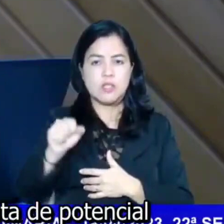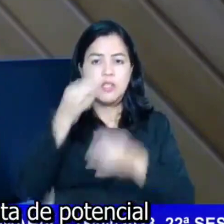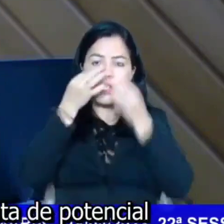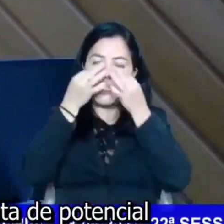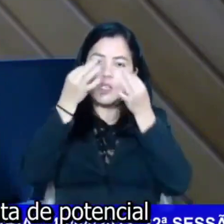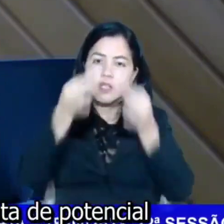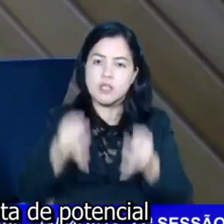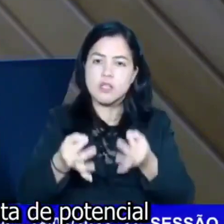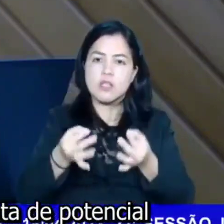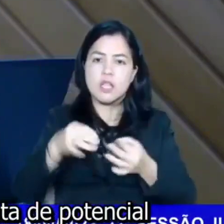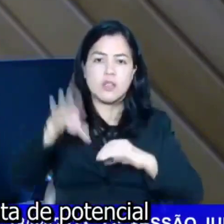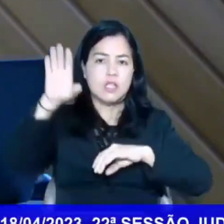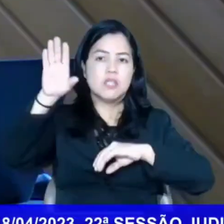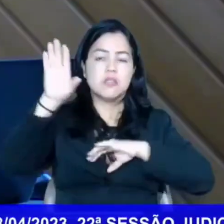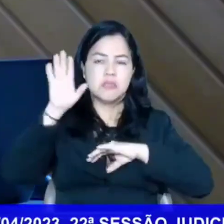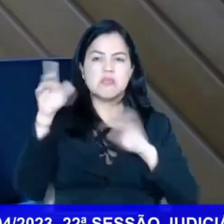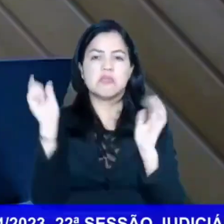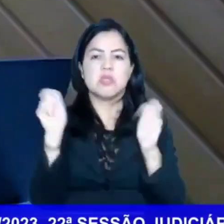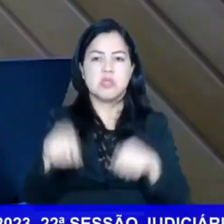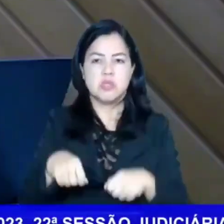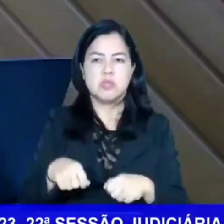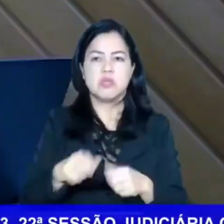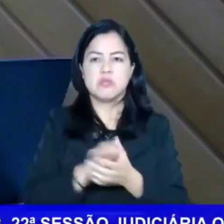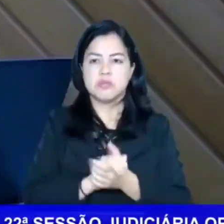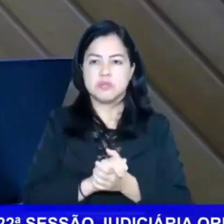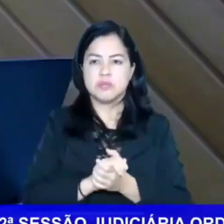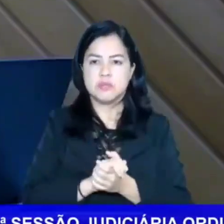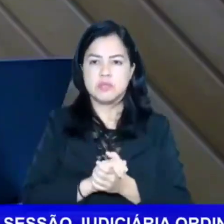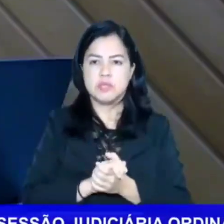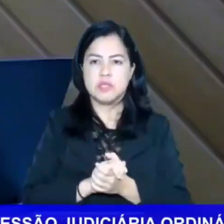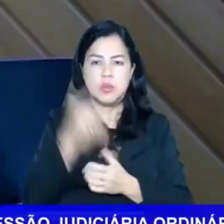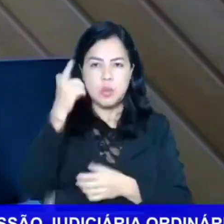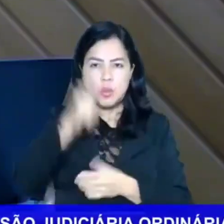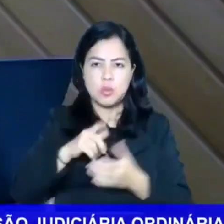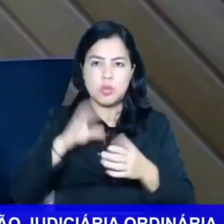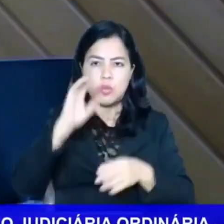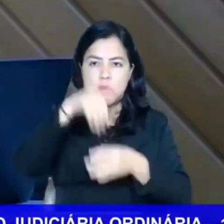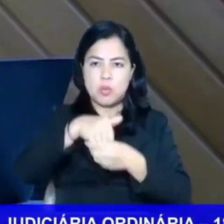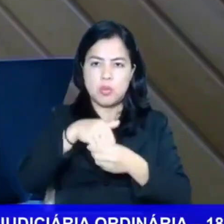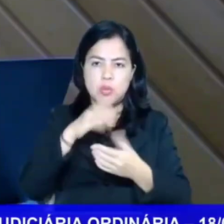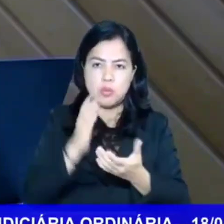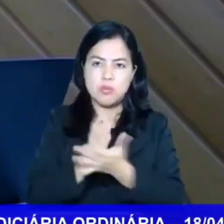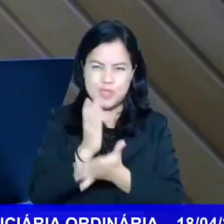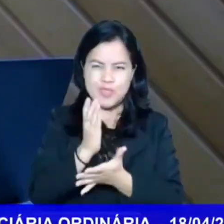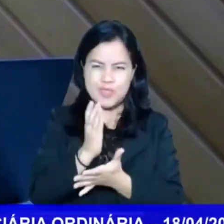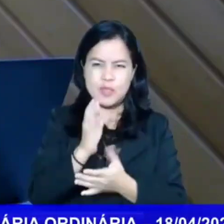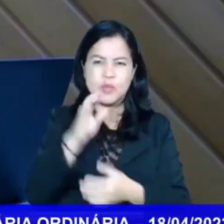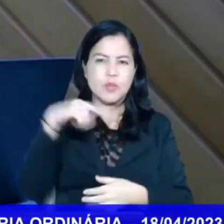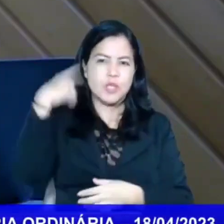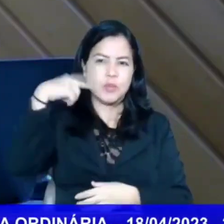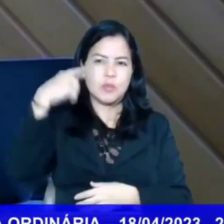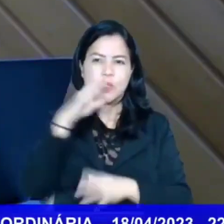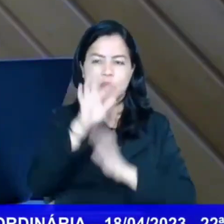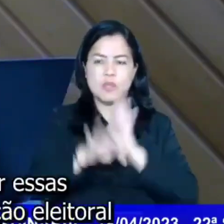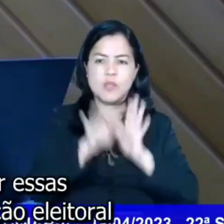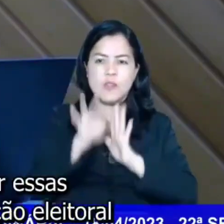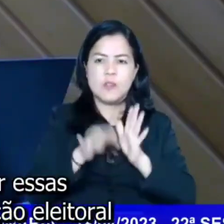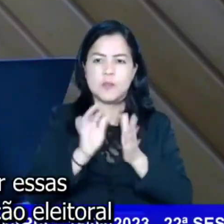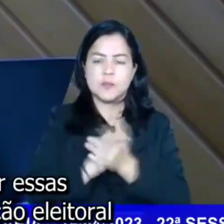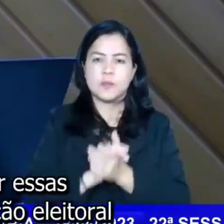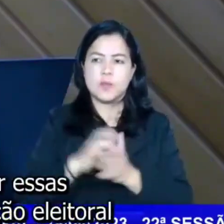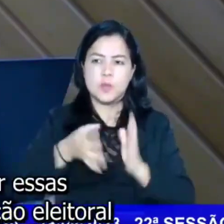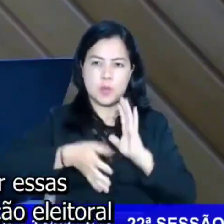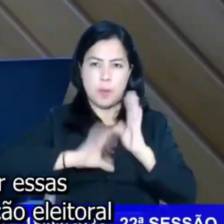candidata de potencial para eleger um deputado federal. E